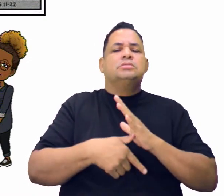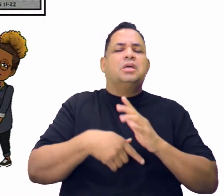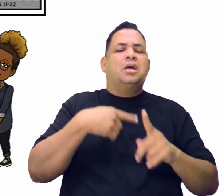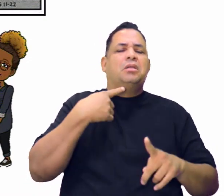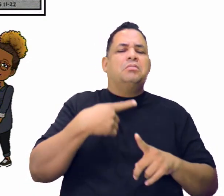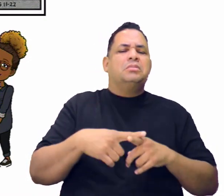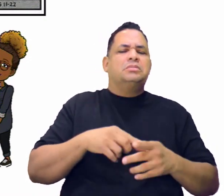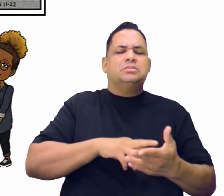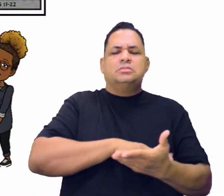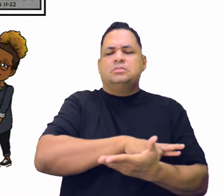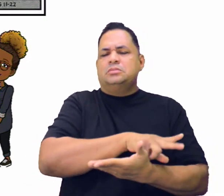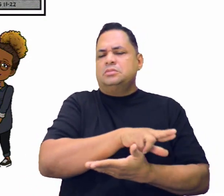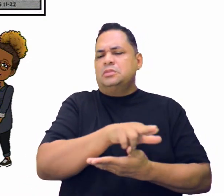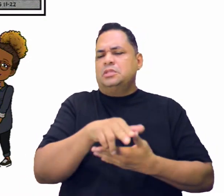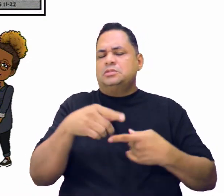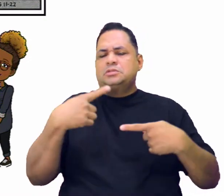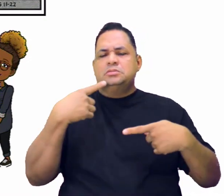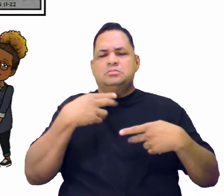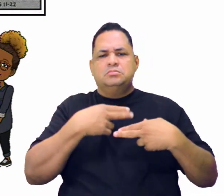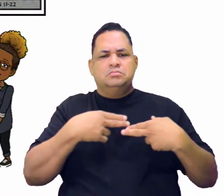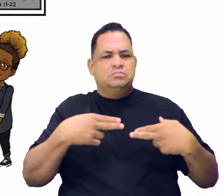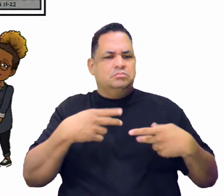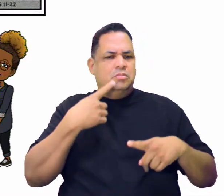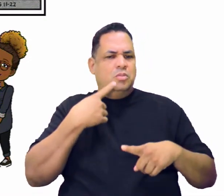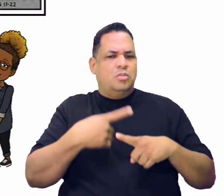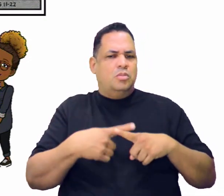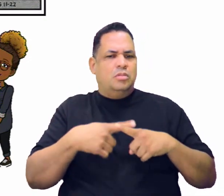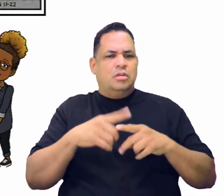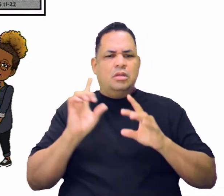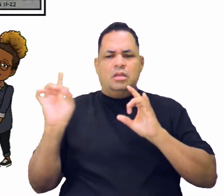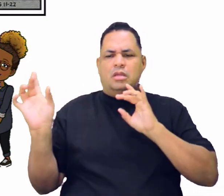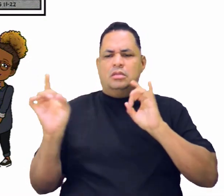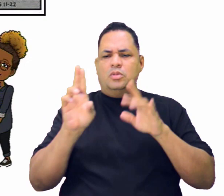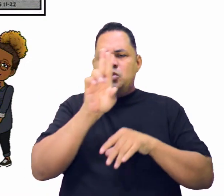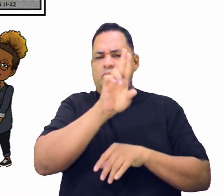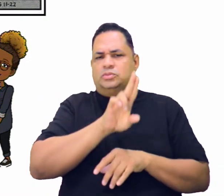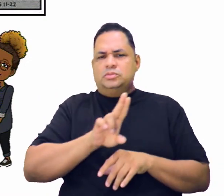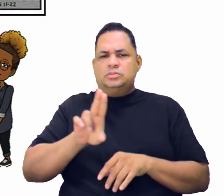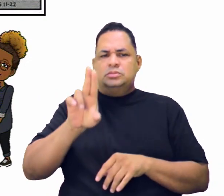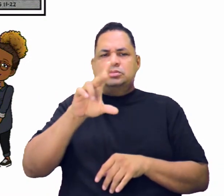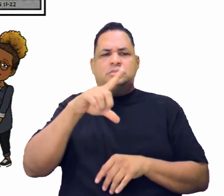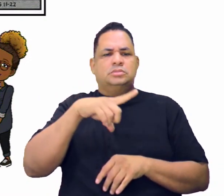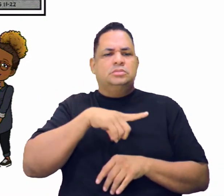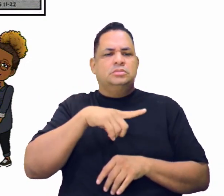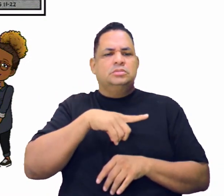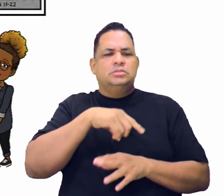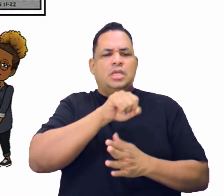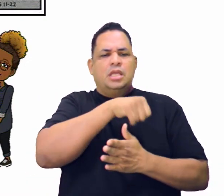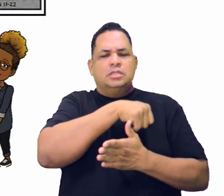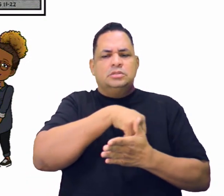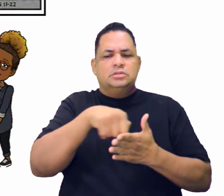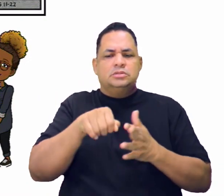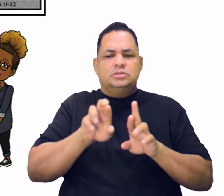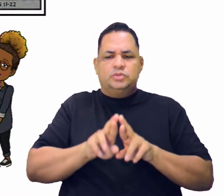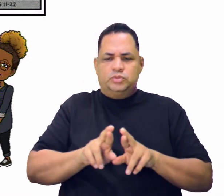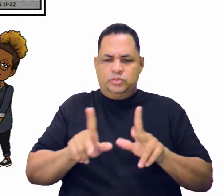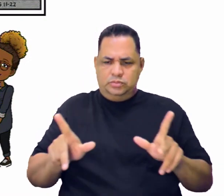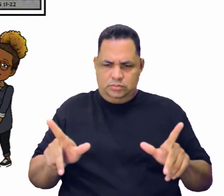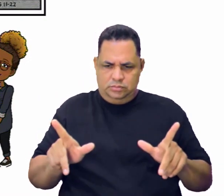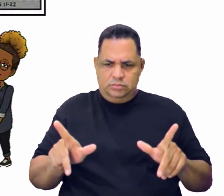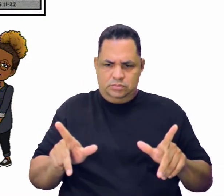só, vários. Então, cada porquê que eu uso aqui, ele é grafado de uma